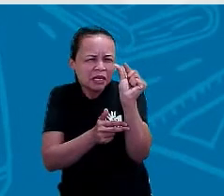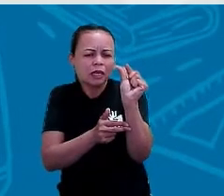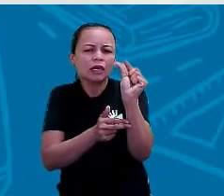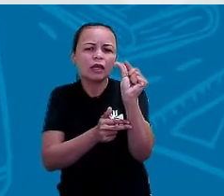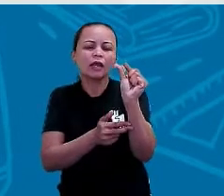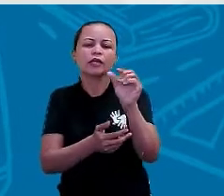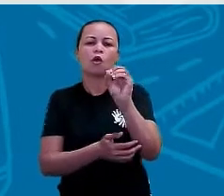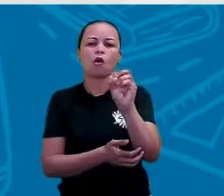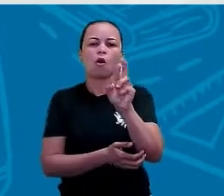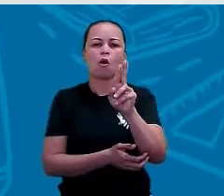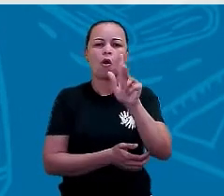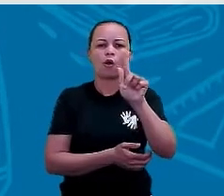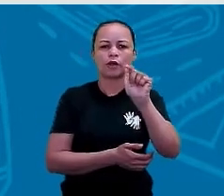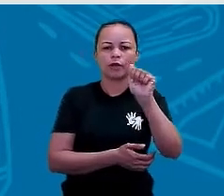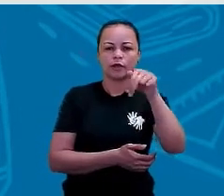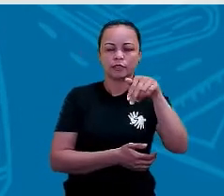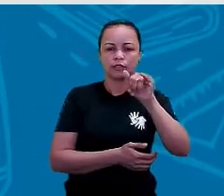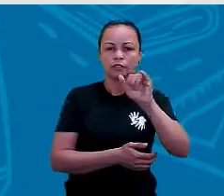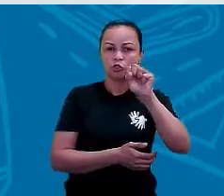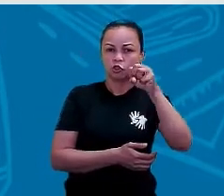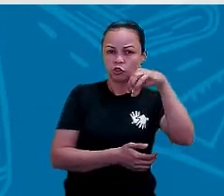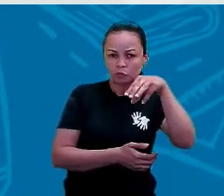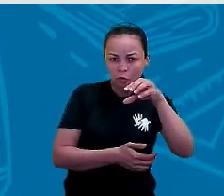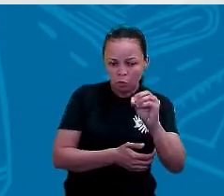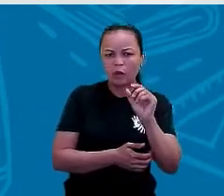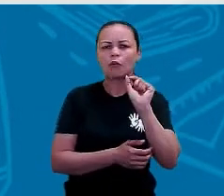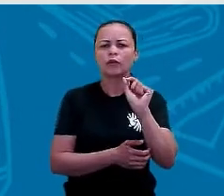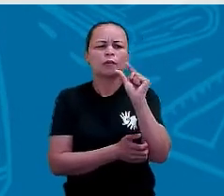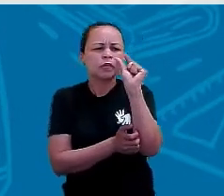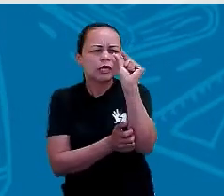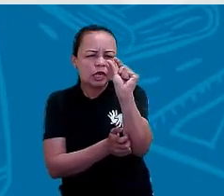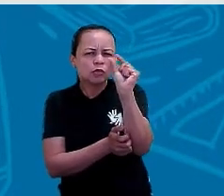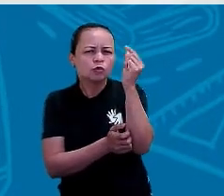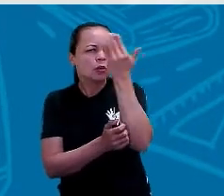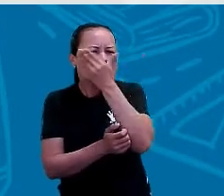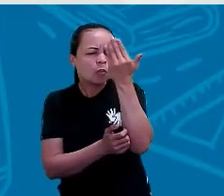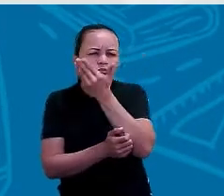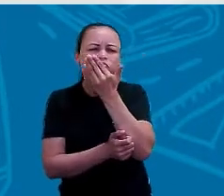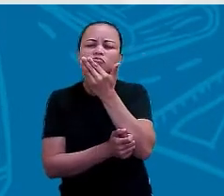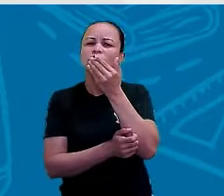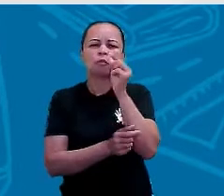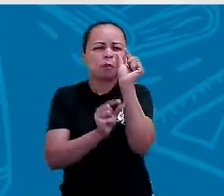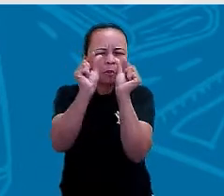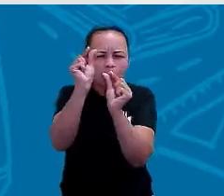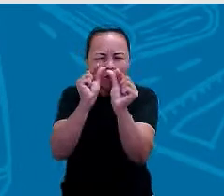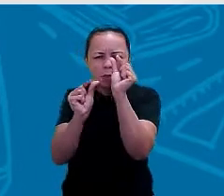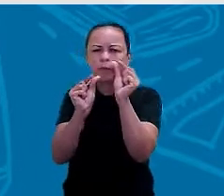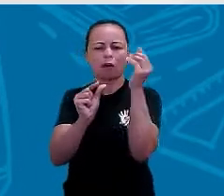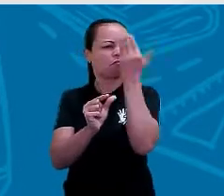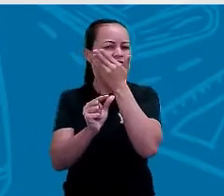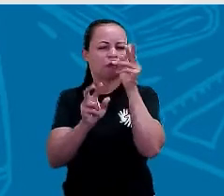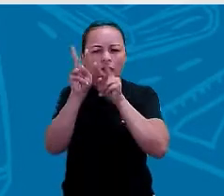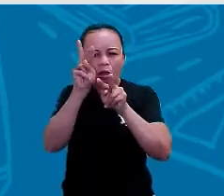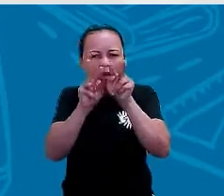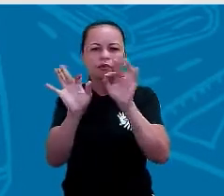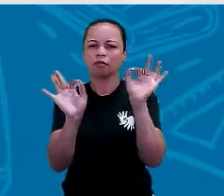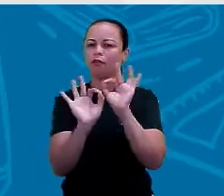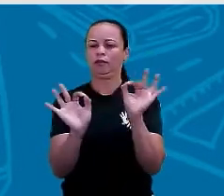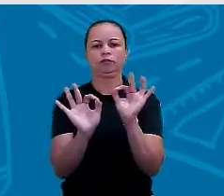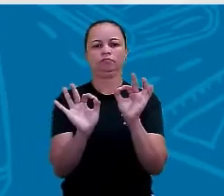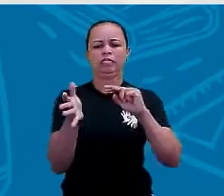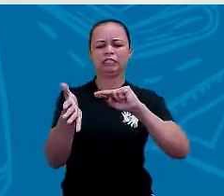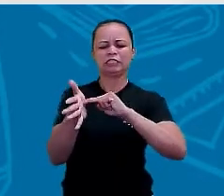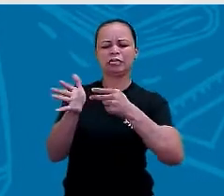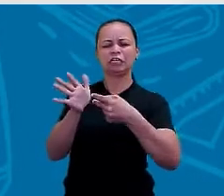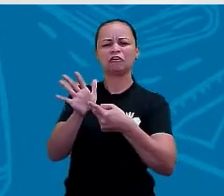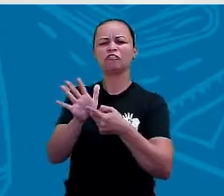são pequenos organismos, tá certo? Que a gente não consegue ver a olho nu. E o que significa isso, professor,